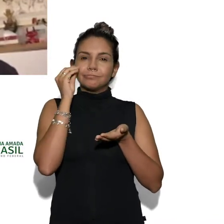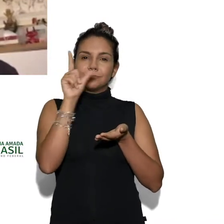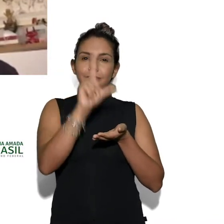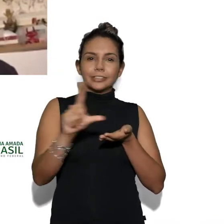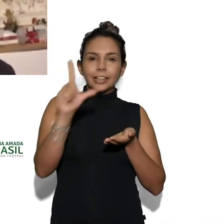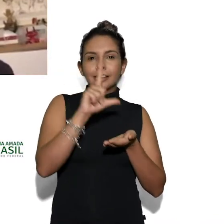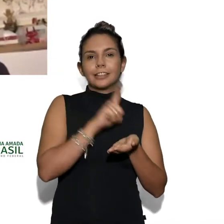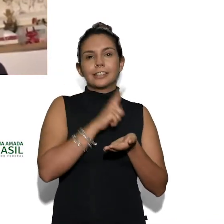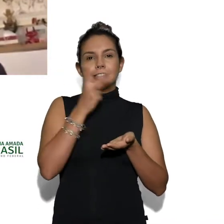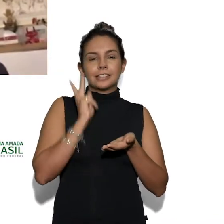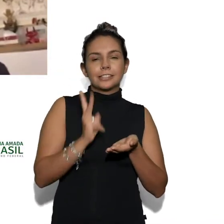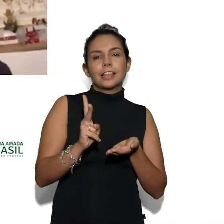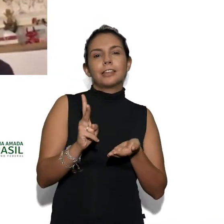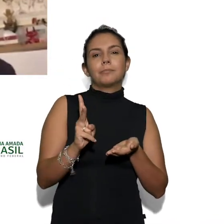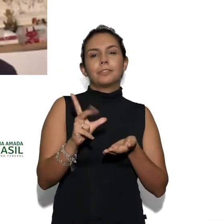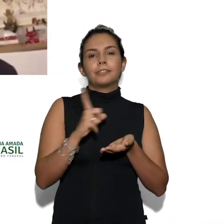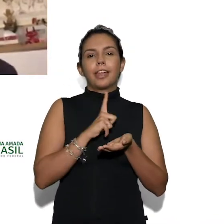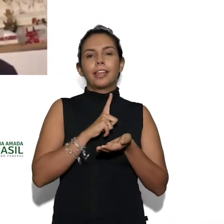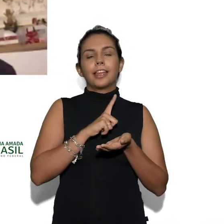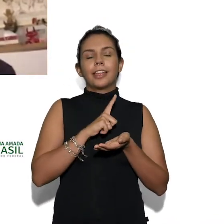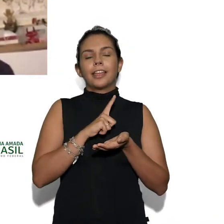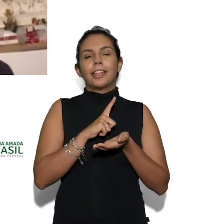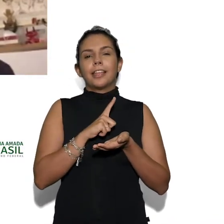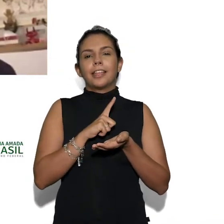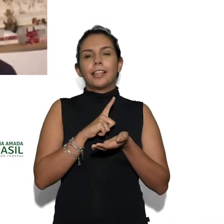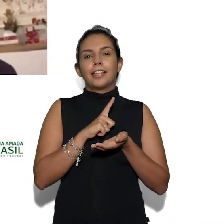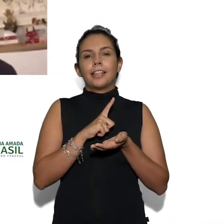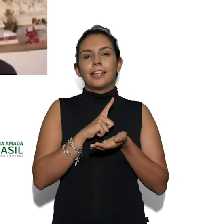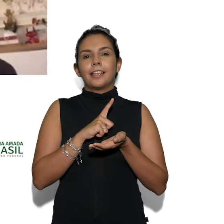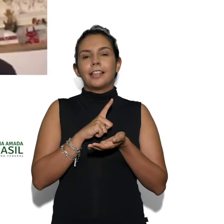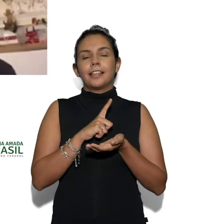sempre artimanhas, a gente